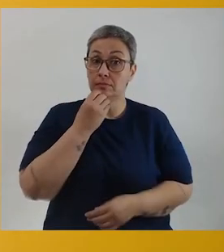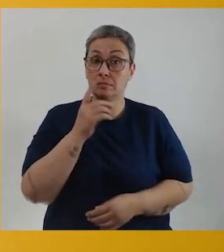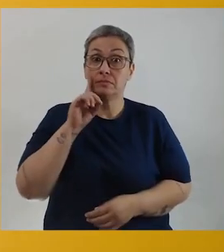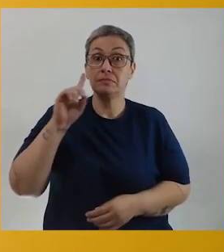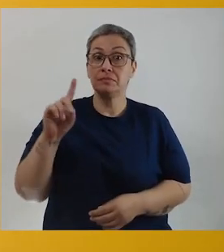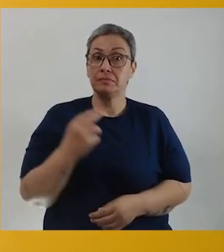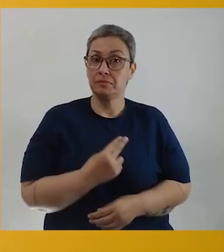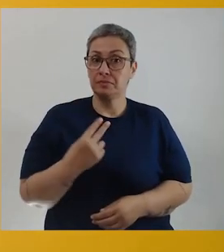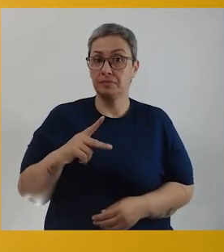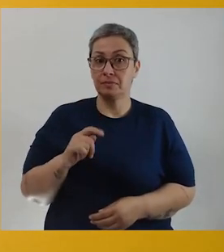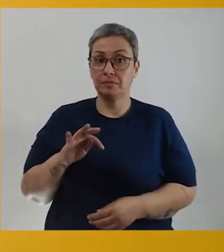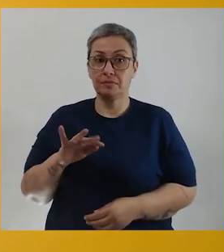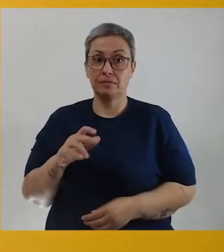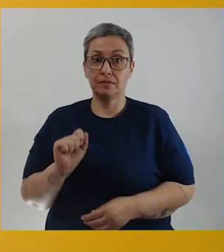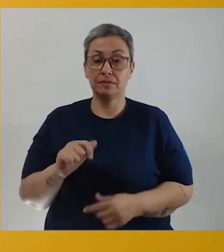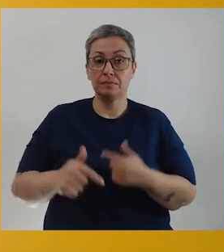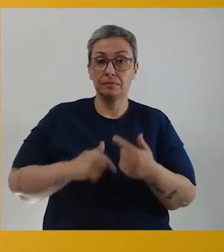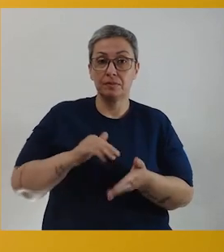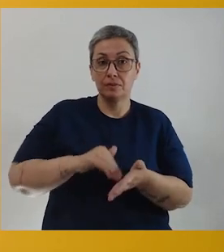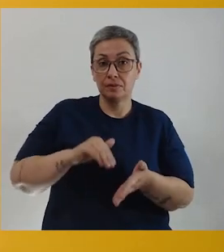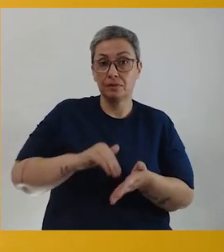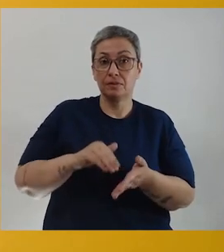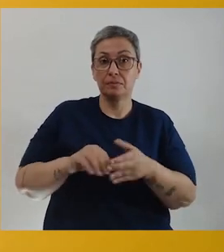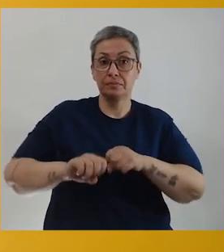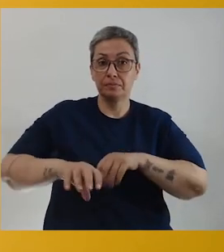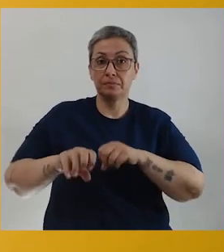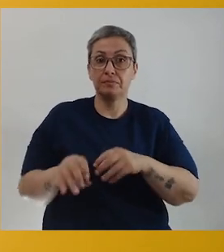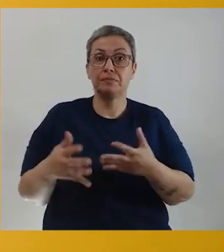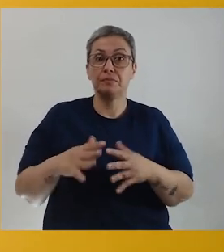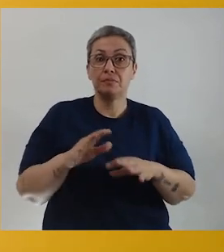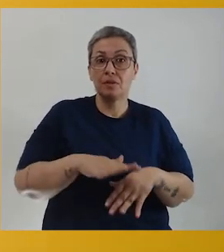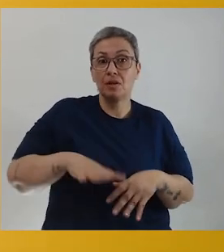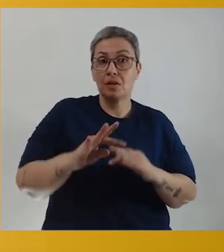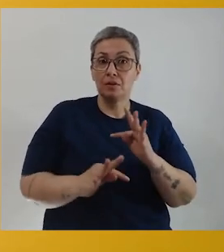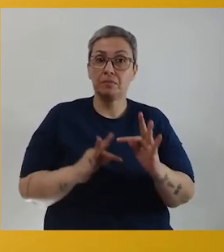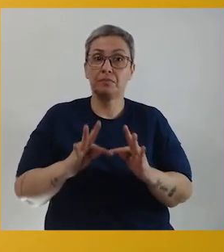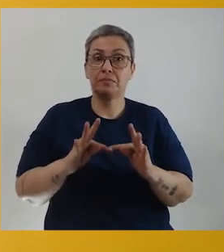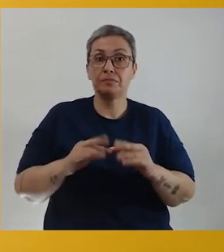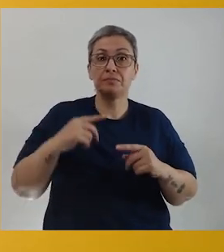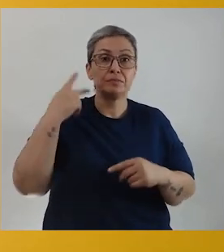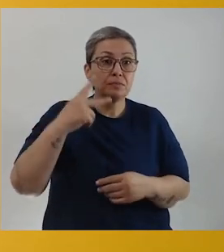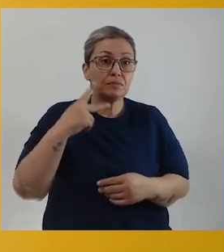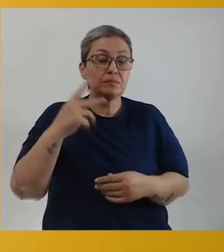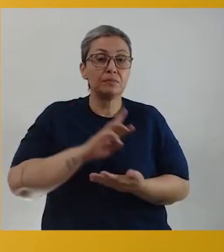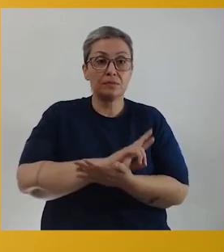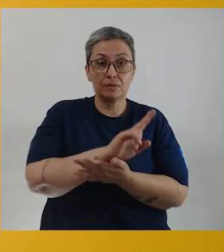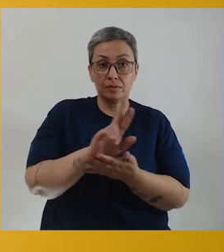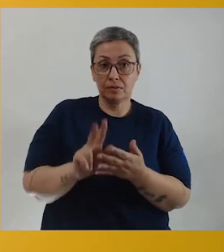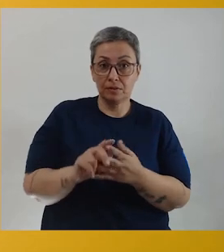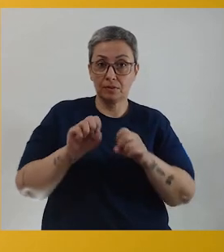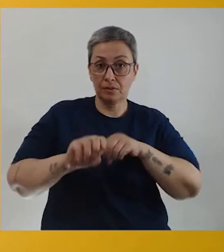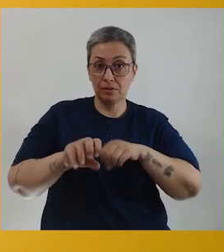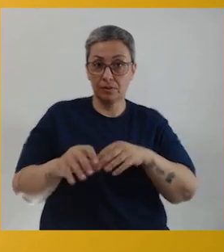Olá, bom dia. Me chamo Patrícia, trabalho na Secretaria de Educação, na Divisão Técnica de Políticas para a